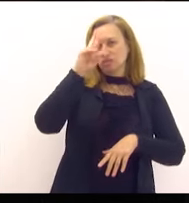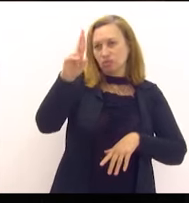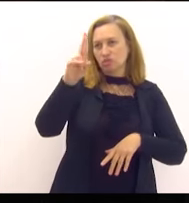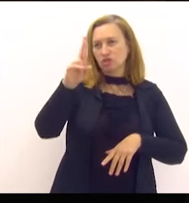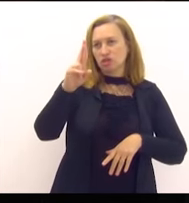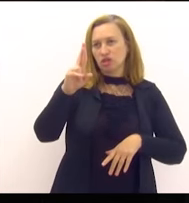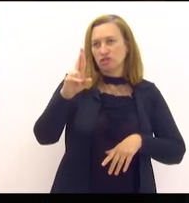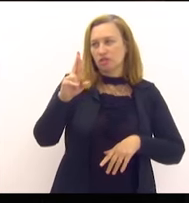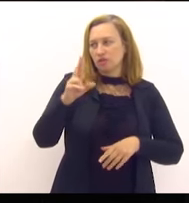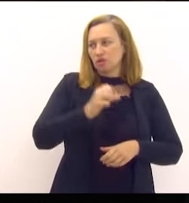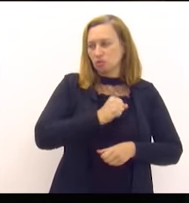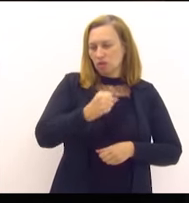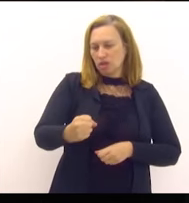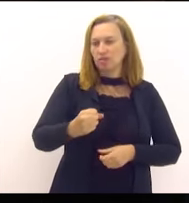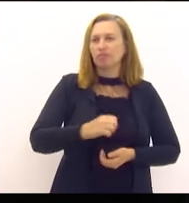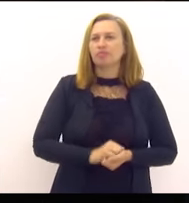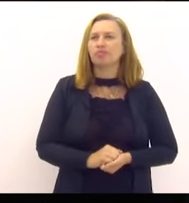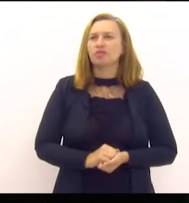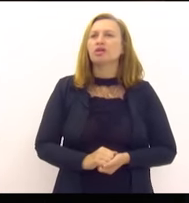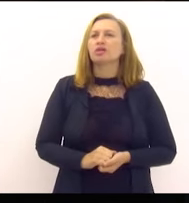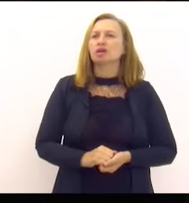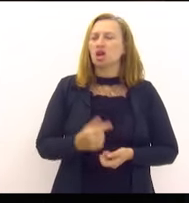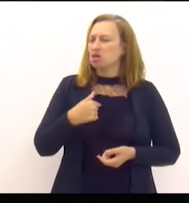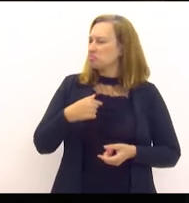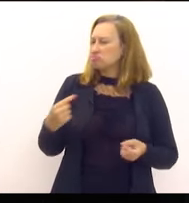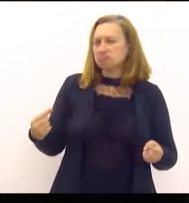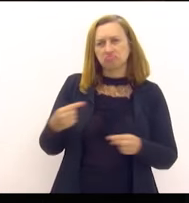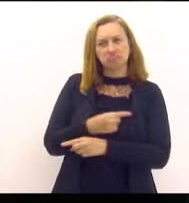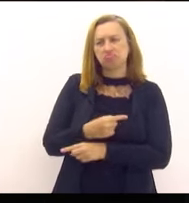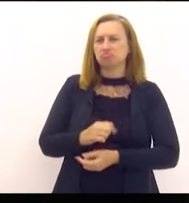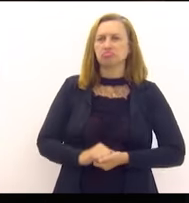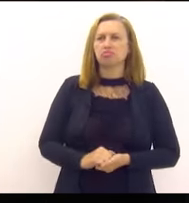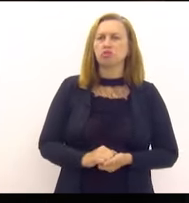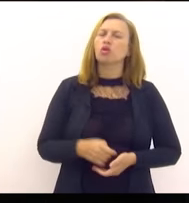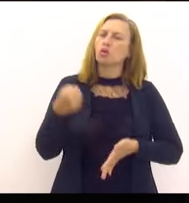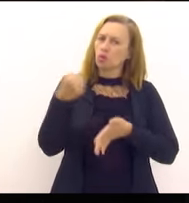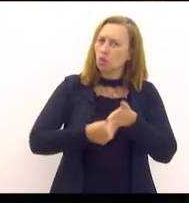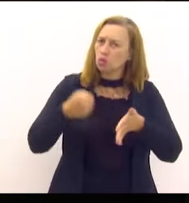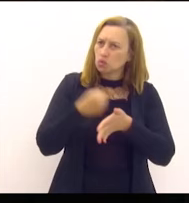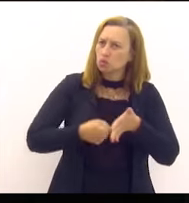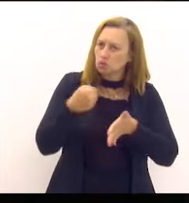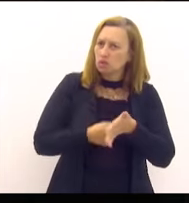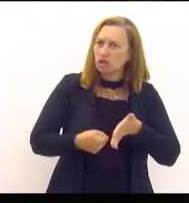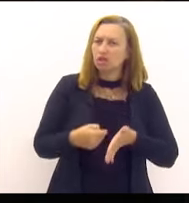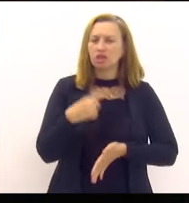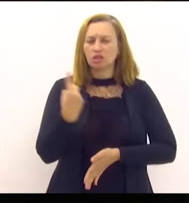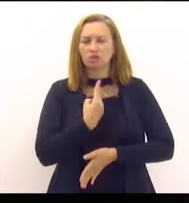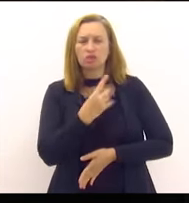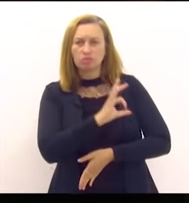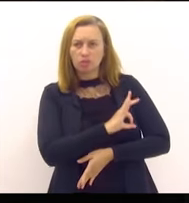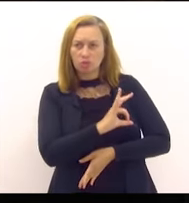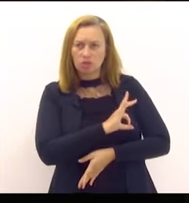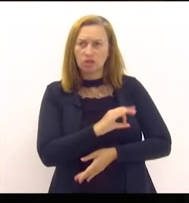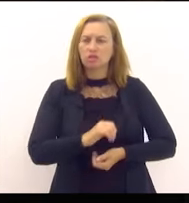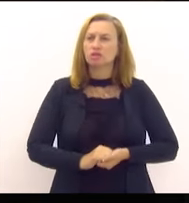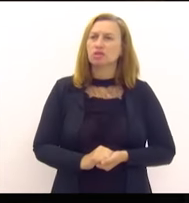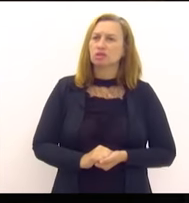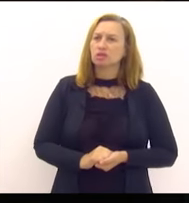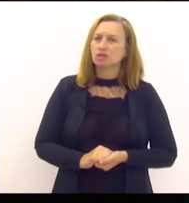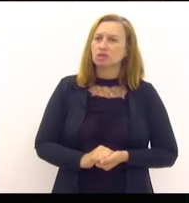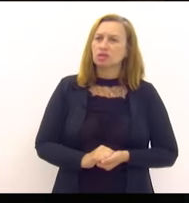discordo dessa mudança. Discordo muito. A gente tem lutado para que a nossa polícia tenha